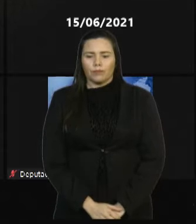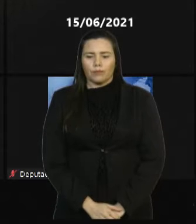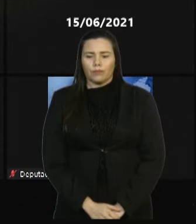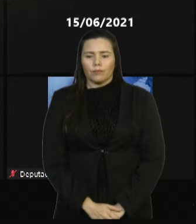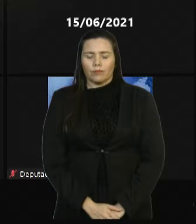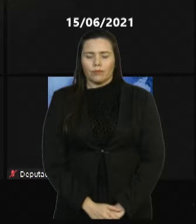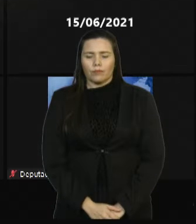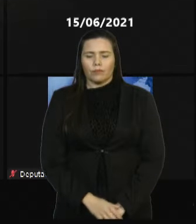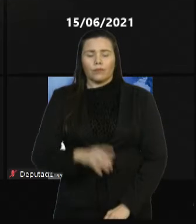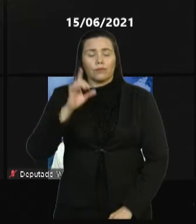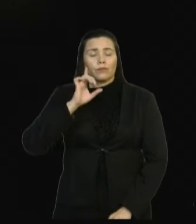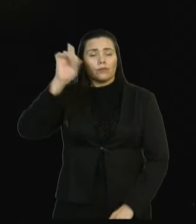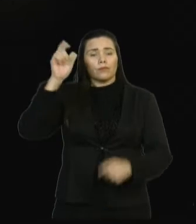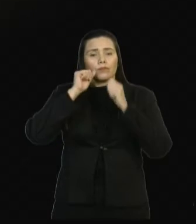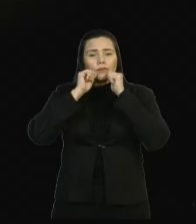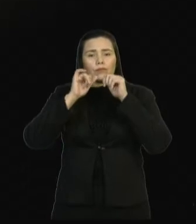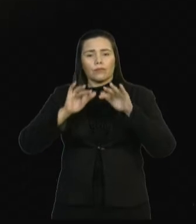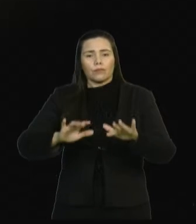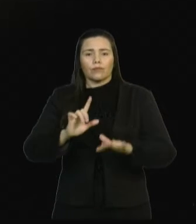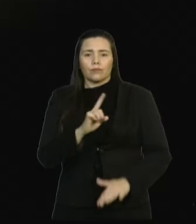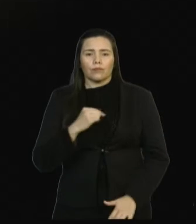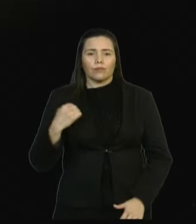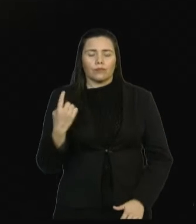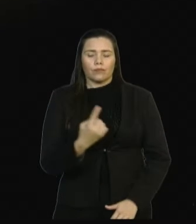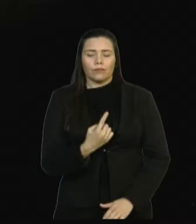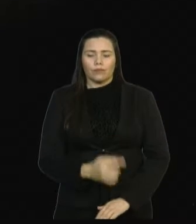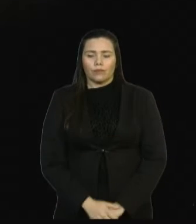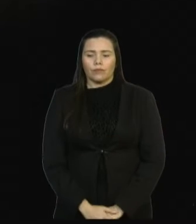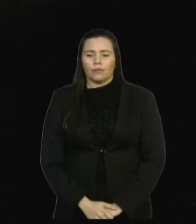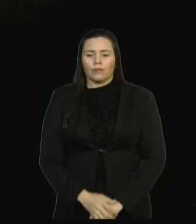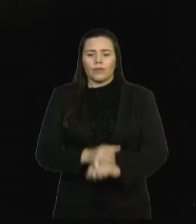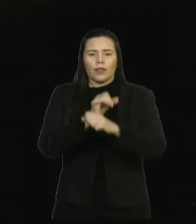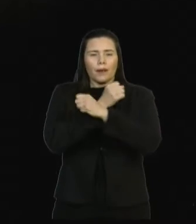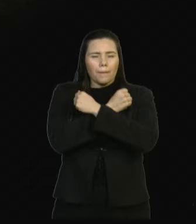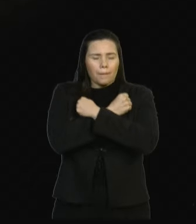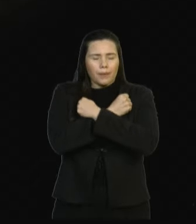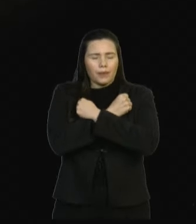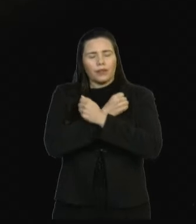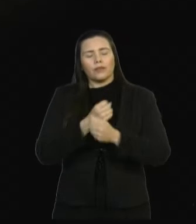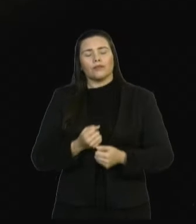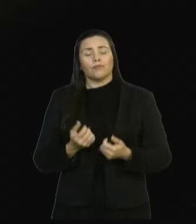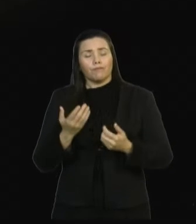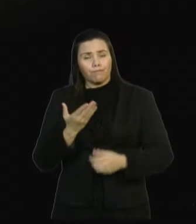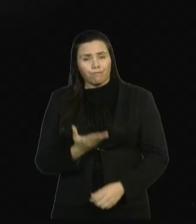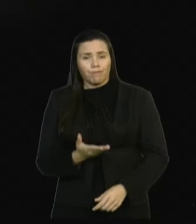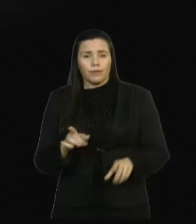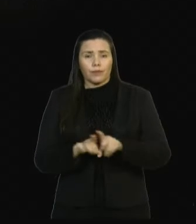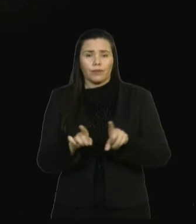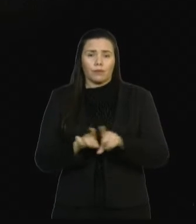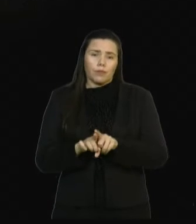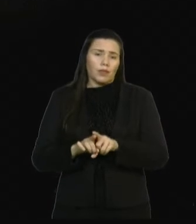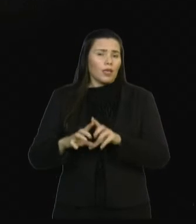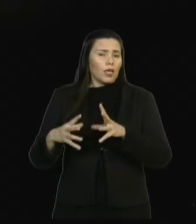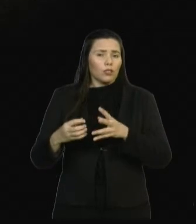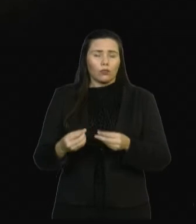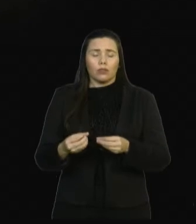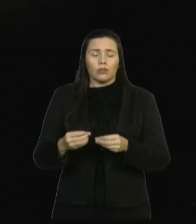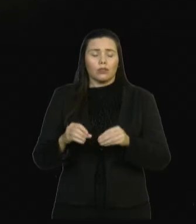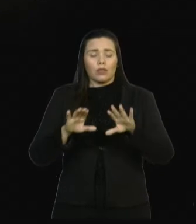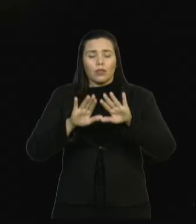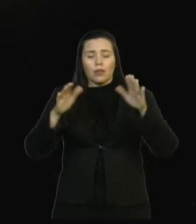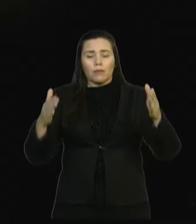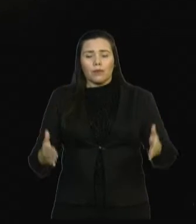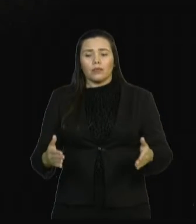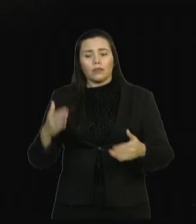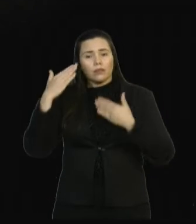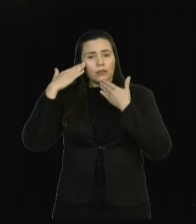Que Deus abençoe todos nós, presidente. Forte abraço ao senhor, a toda a mesa. Forte abraço aí ao Braulio, agradecer ao